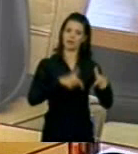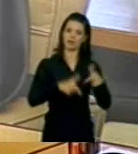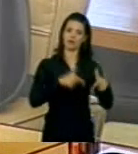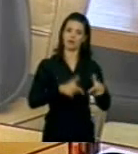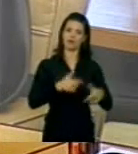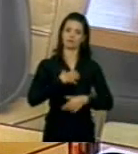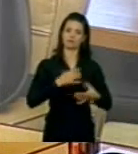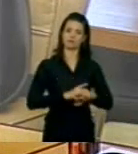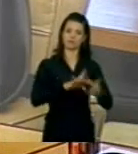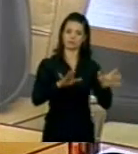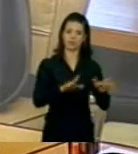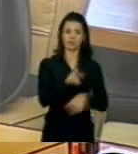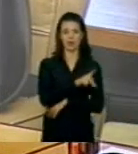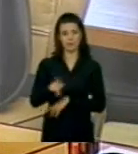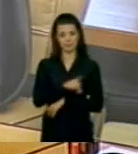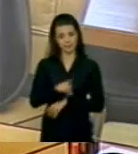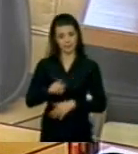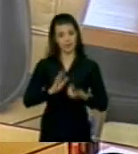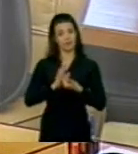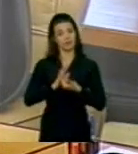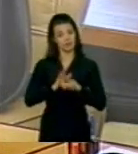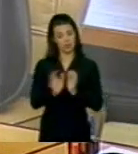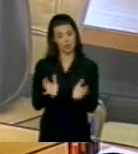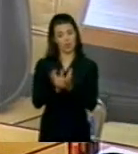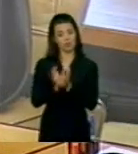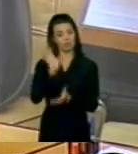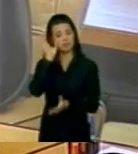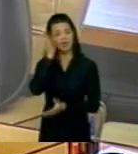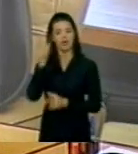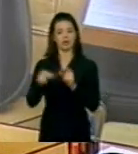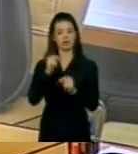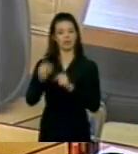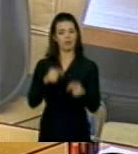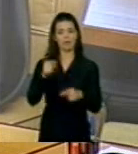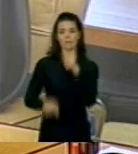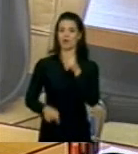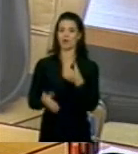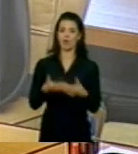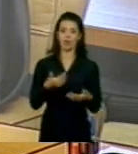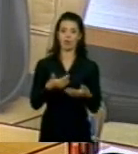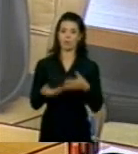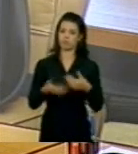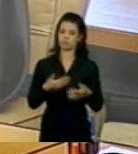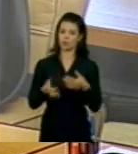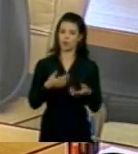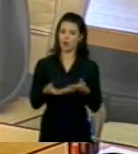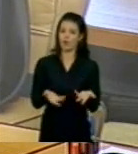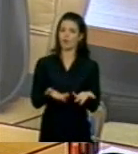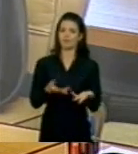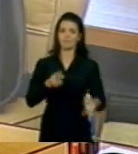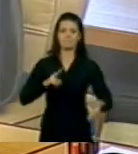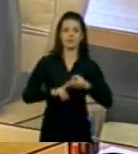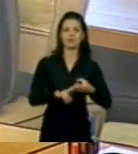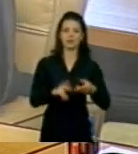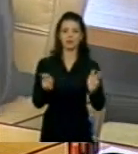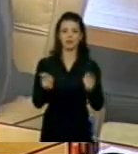a presidência da Câmara, a Constituição, em seu entender, veda a imposição de qualquer tipo de constrangimento que possa influenciar